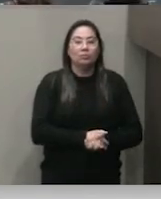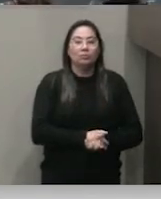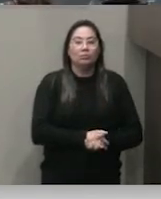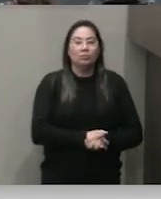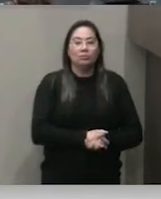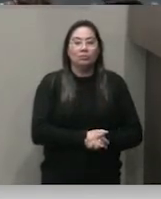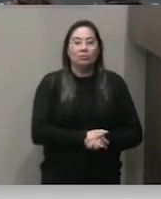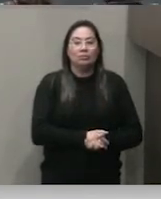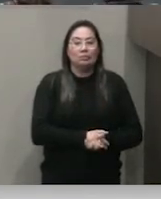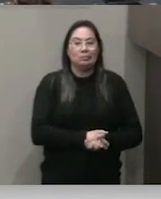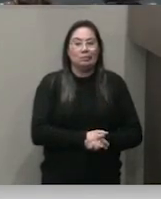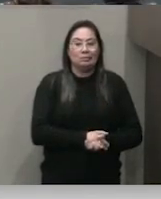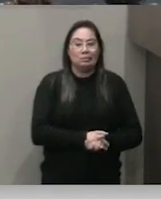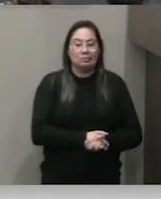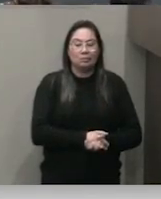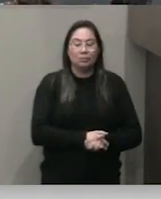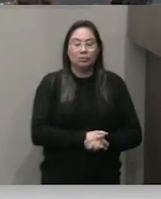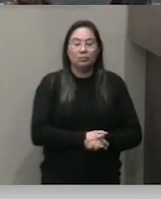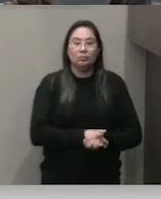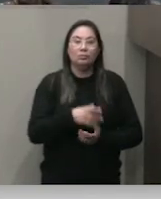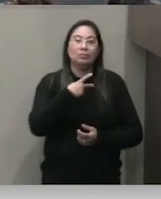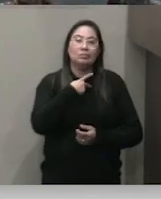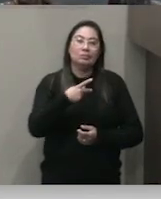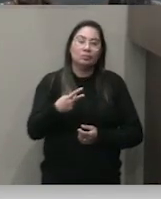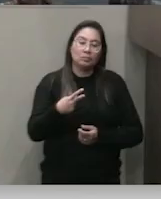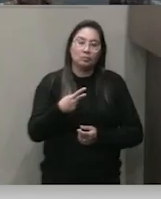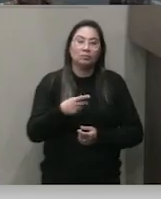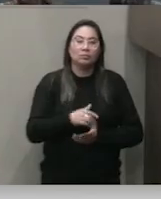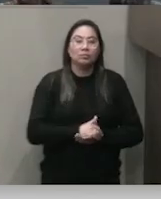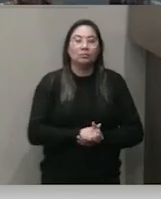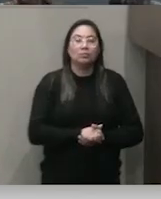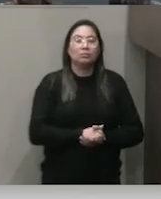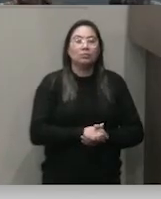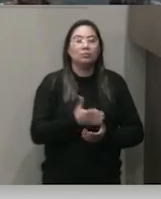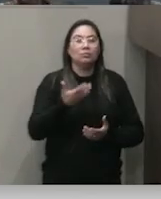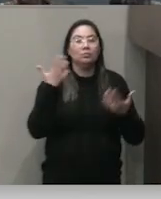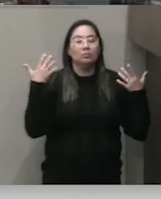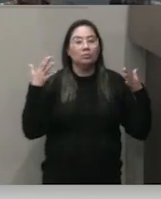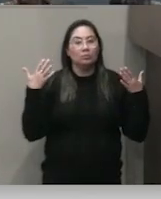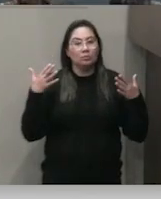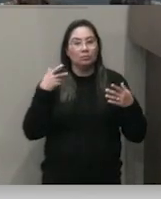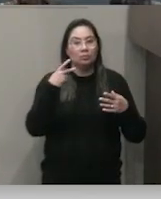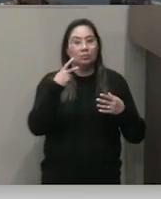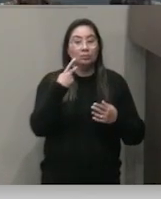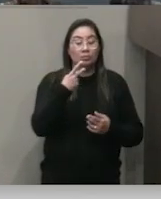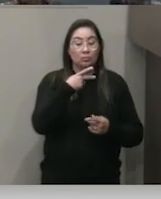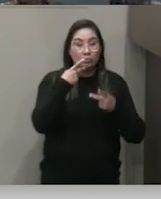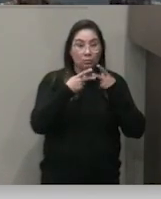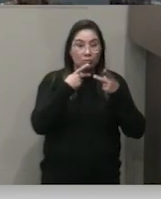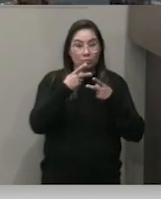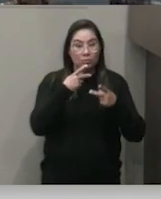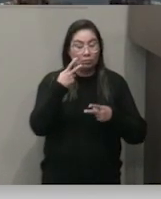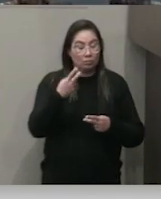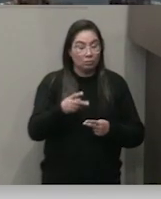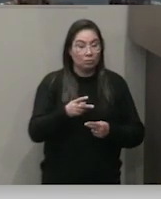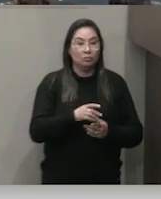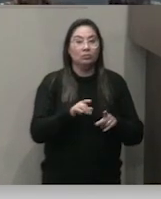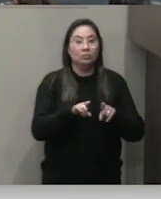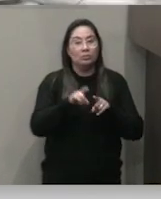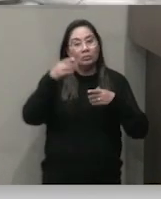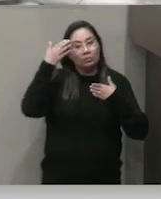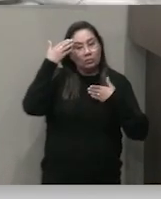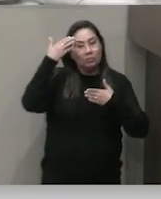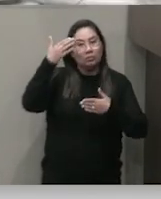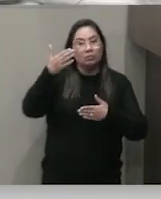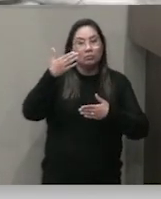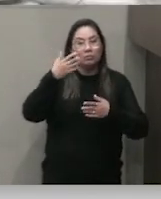Cícero. Presidente, primeiramente eu quero te parabenizar pelo seu grande expediente, pela sua atuação e te agradecer